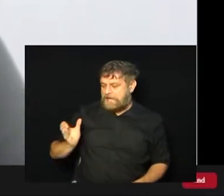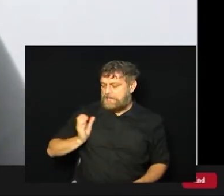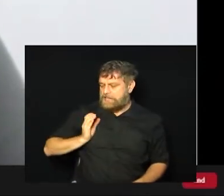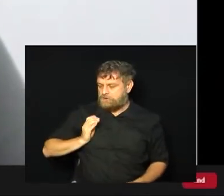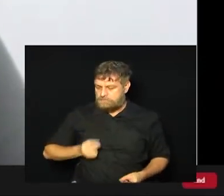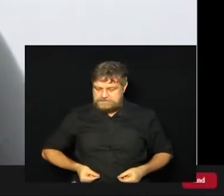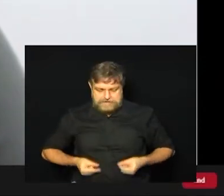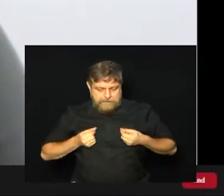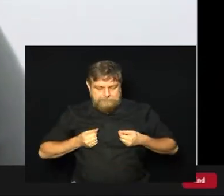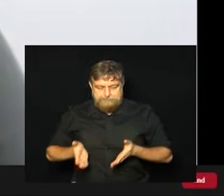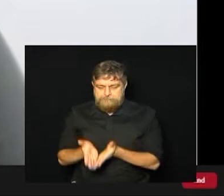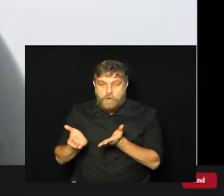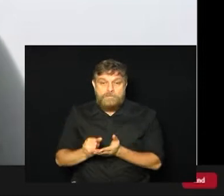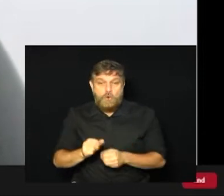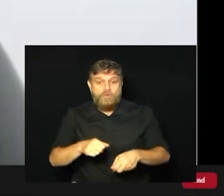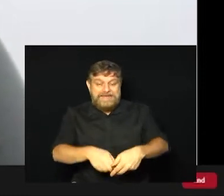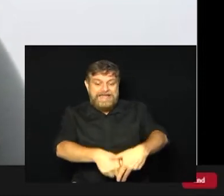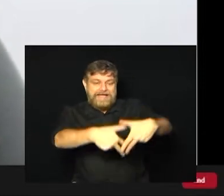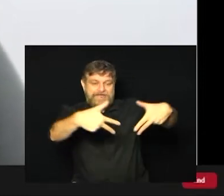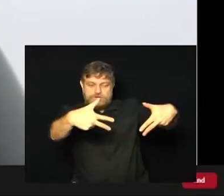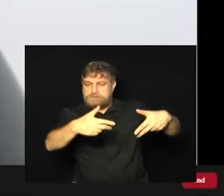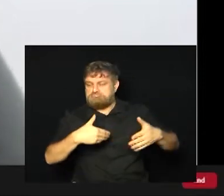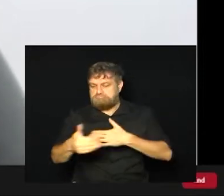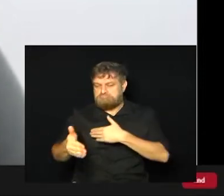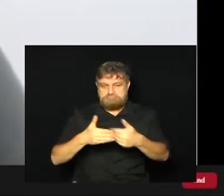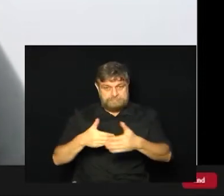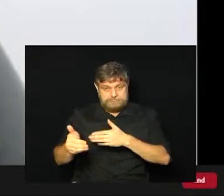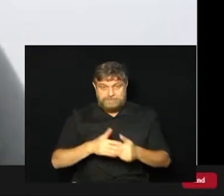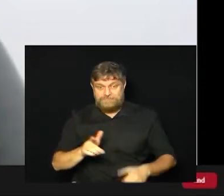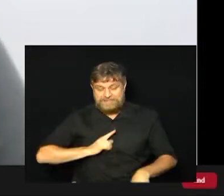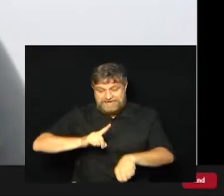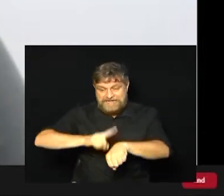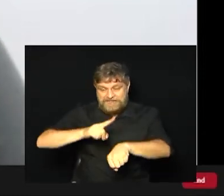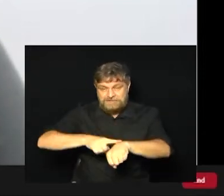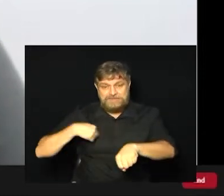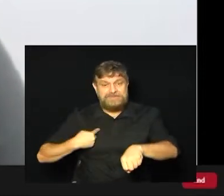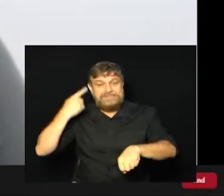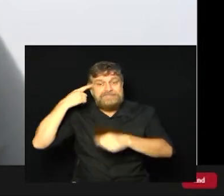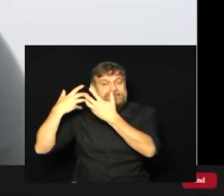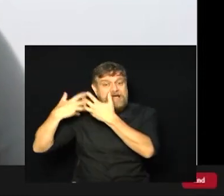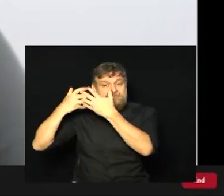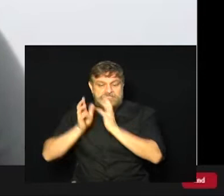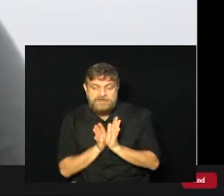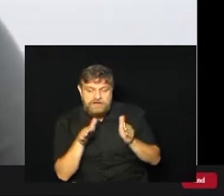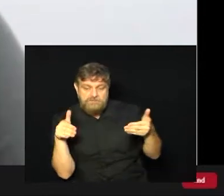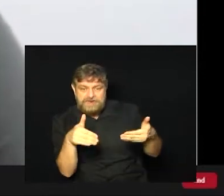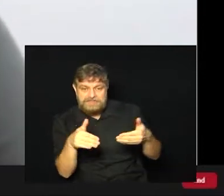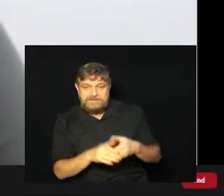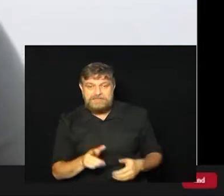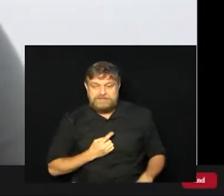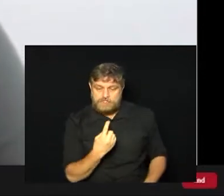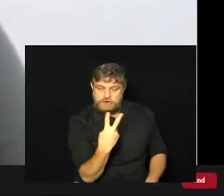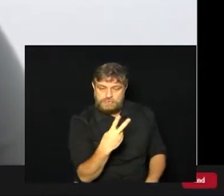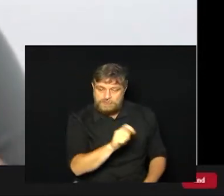E a partir dessa reflexão, ele passa a ser o recurso mais escasso que temos. Então, nosso ano vai ter 12